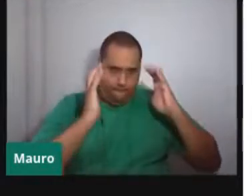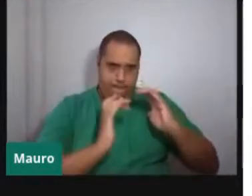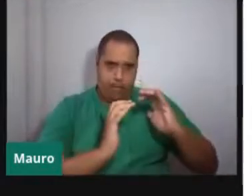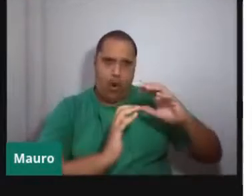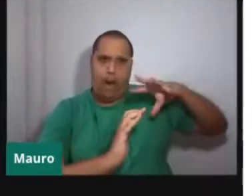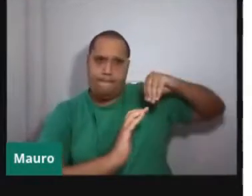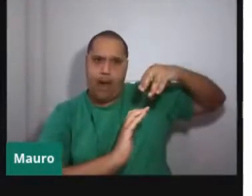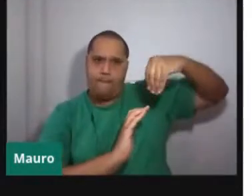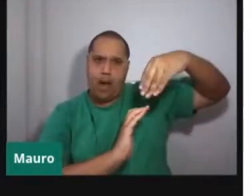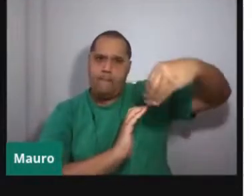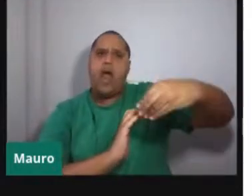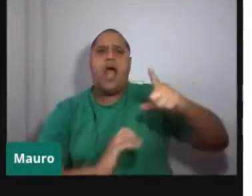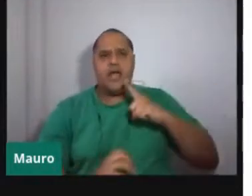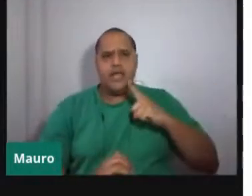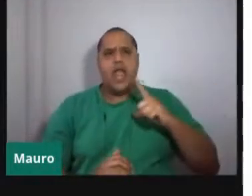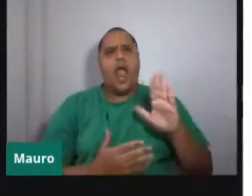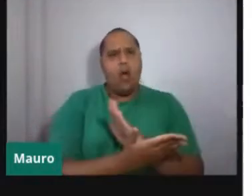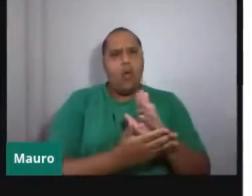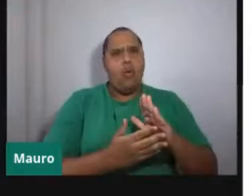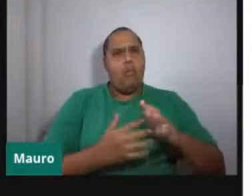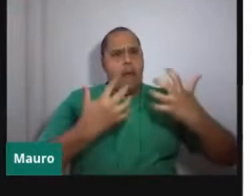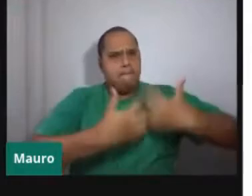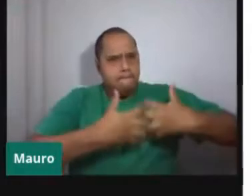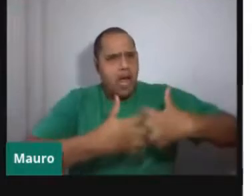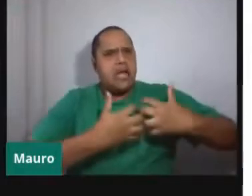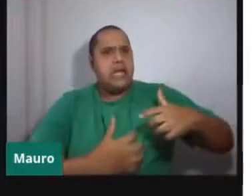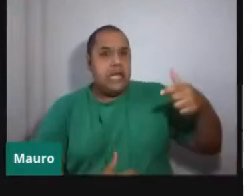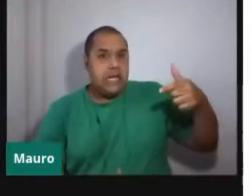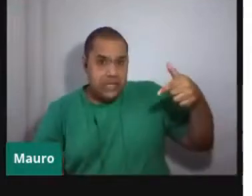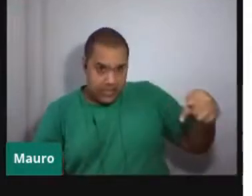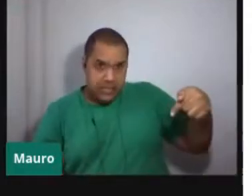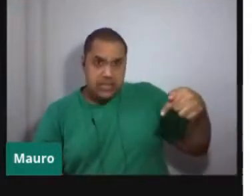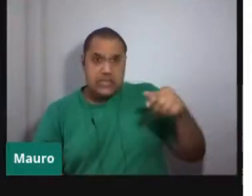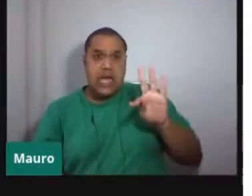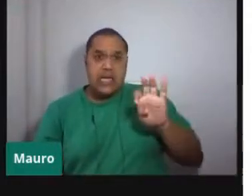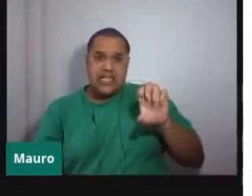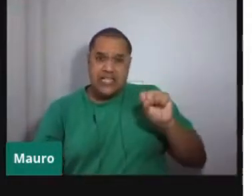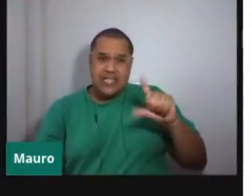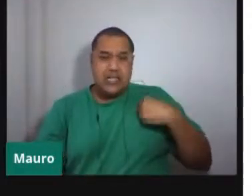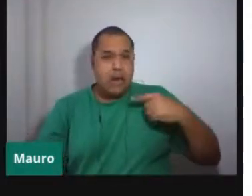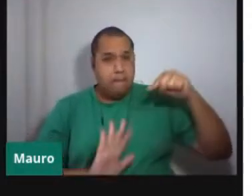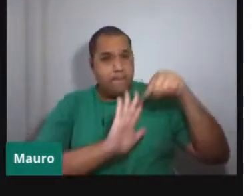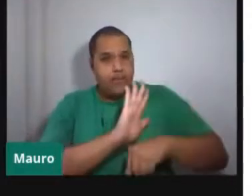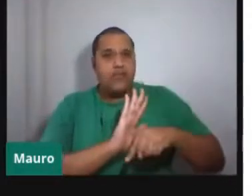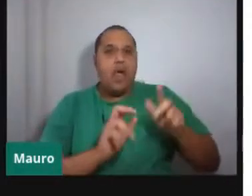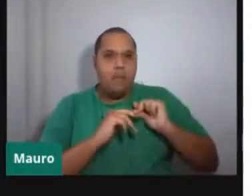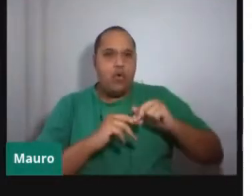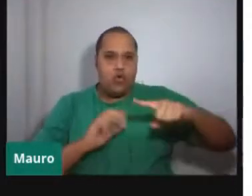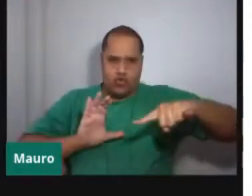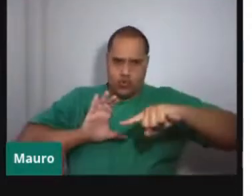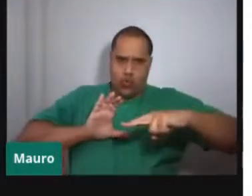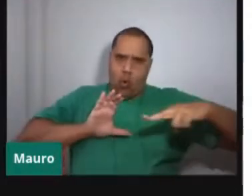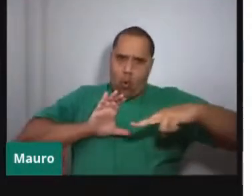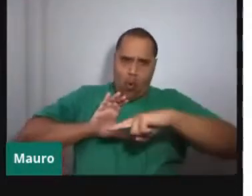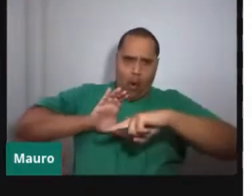tem máquinas de 7 Teslas, né, com um alto poder de resolução. Então, aqui tem exemplos de imagens de ressonância magnética